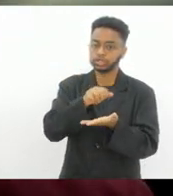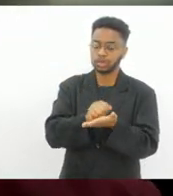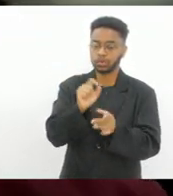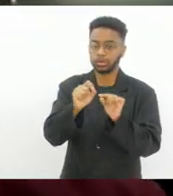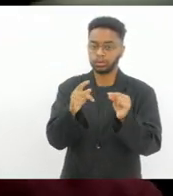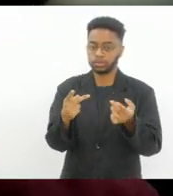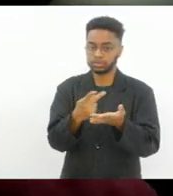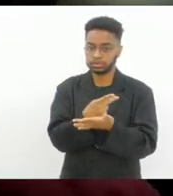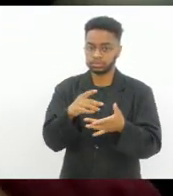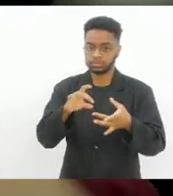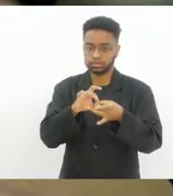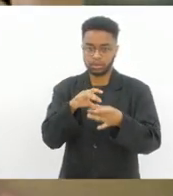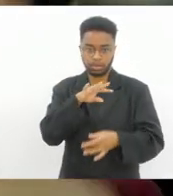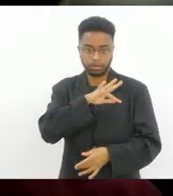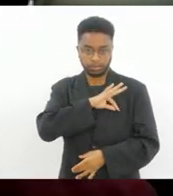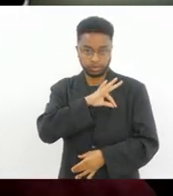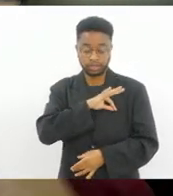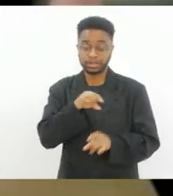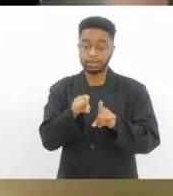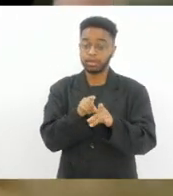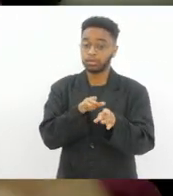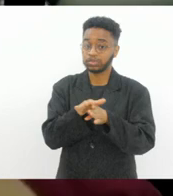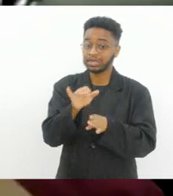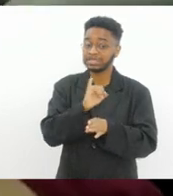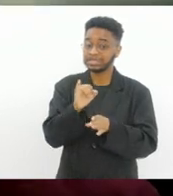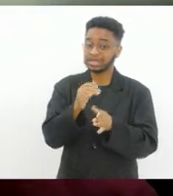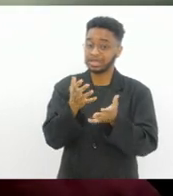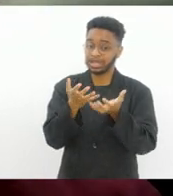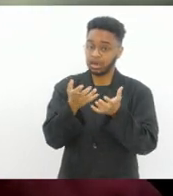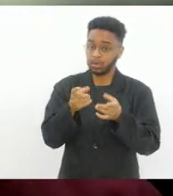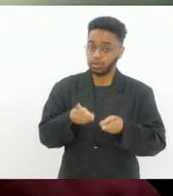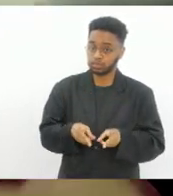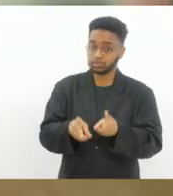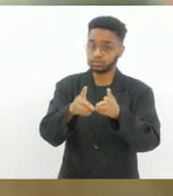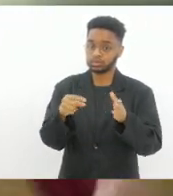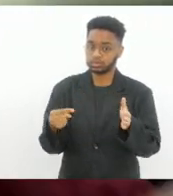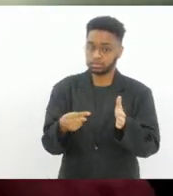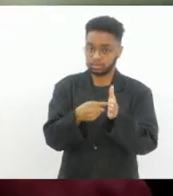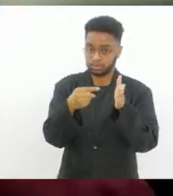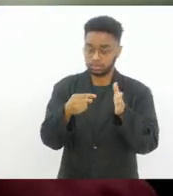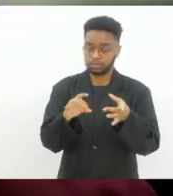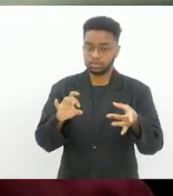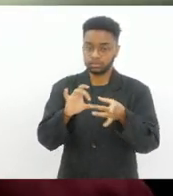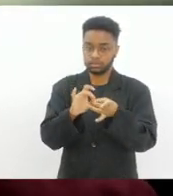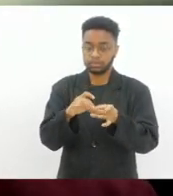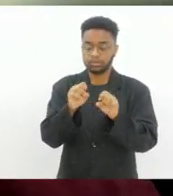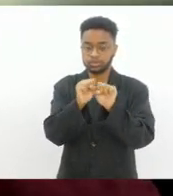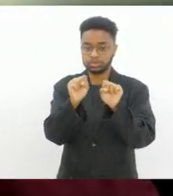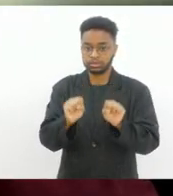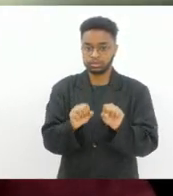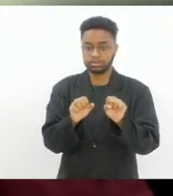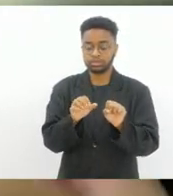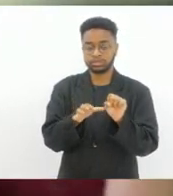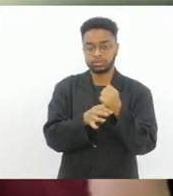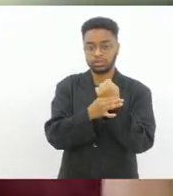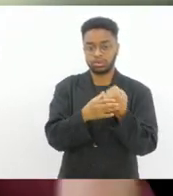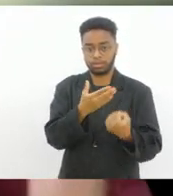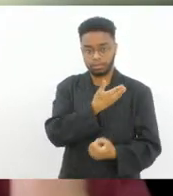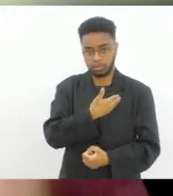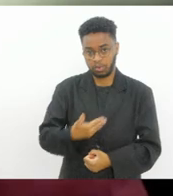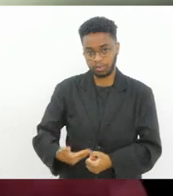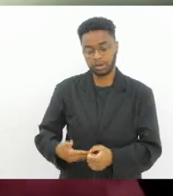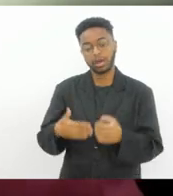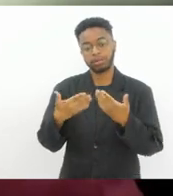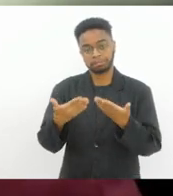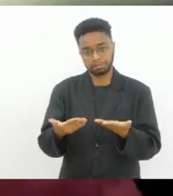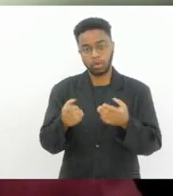ocorrência e orienta que, caso ela queira seguir com uma denúncia via sistema de segurança pública, aí sim,